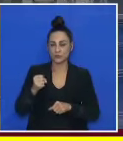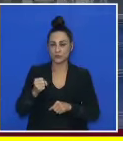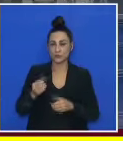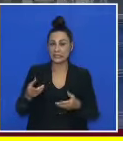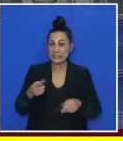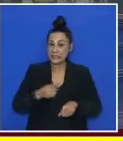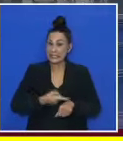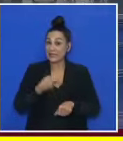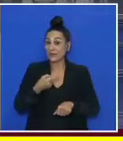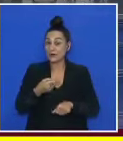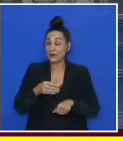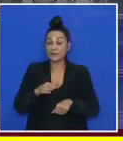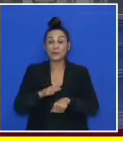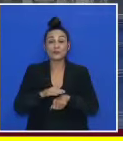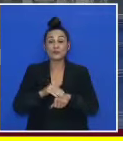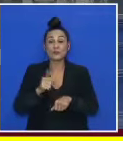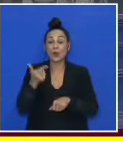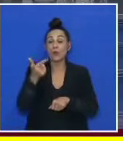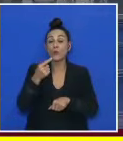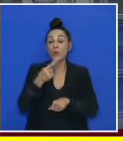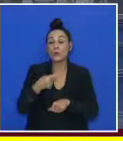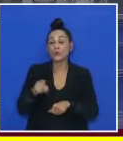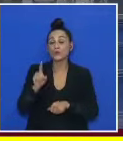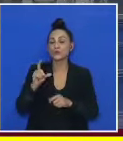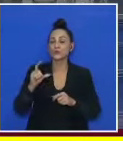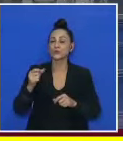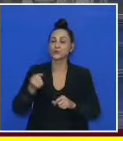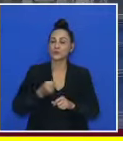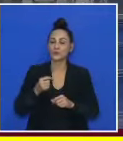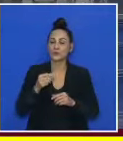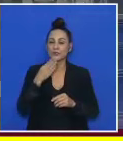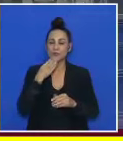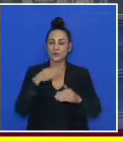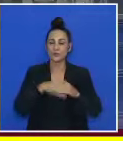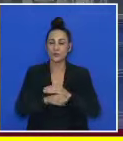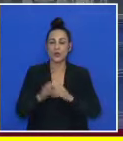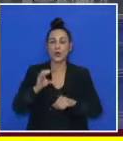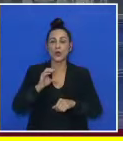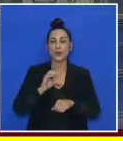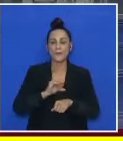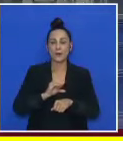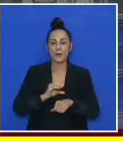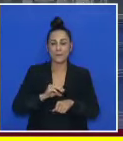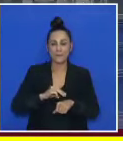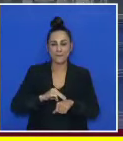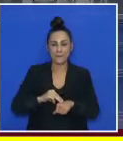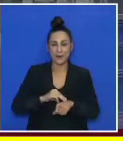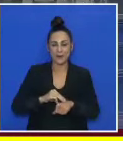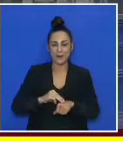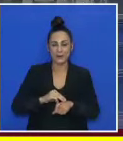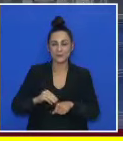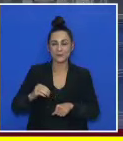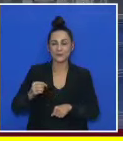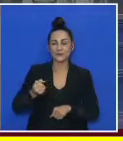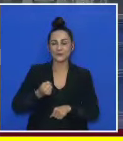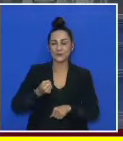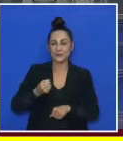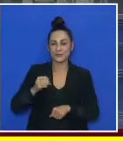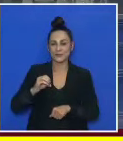agora, vamos chamar o sétimo e último número da Time Mania. Bola marrom, número 04.